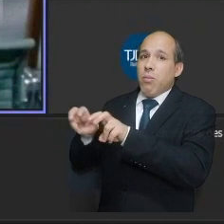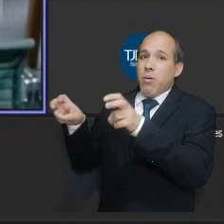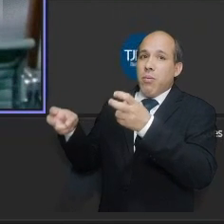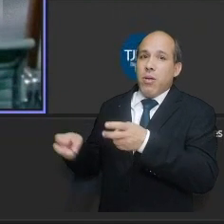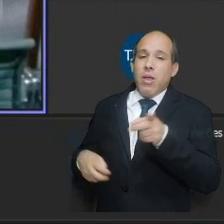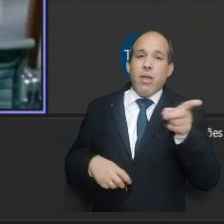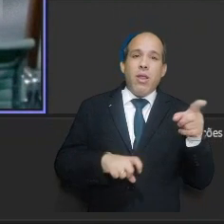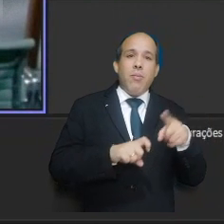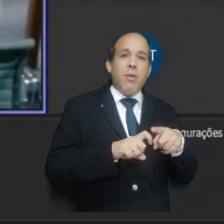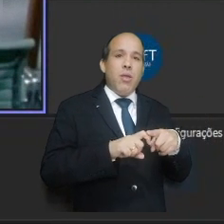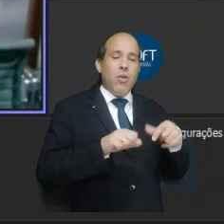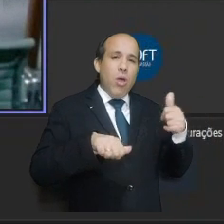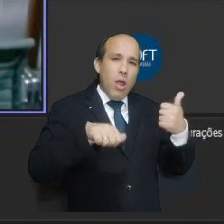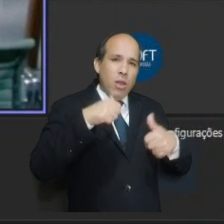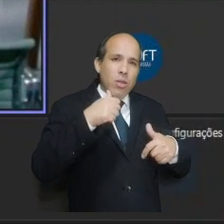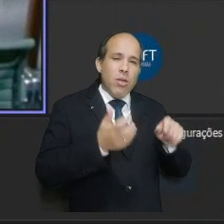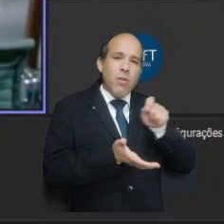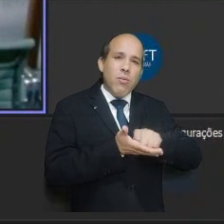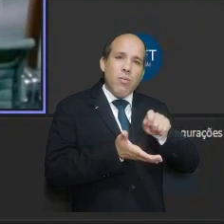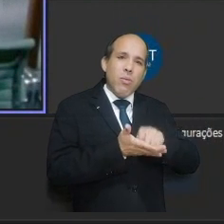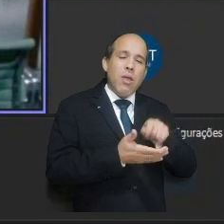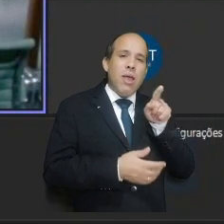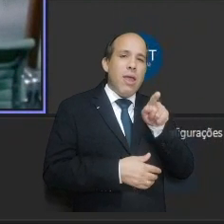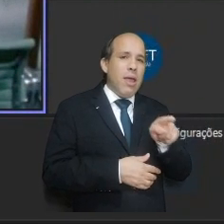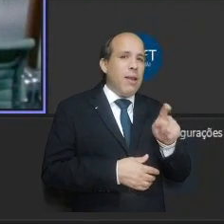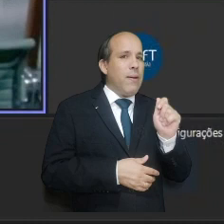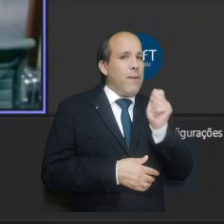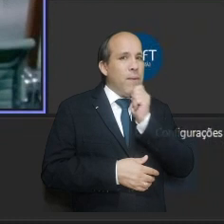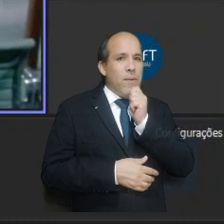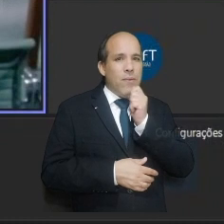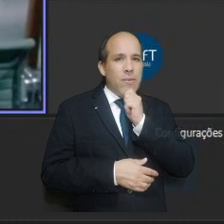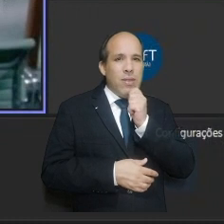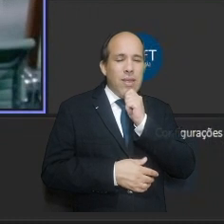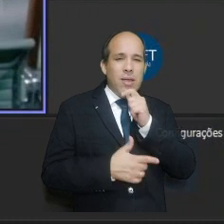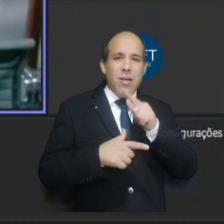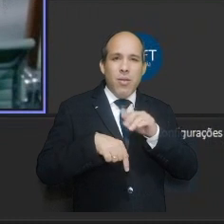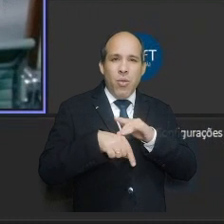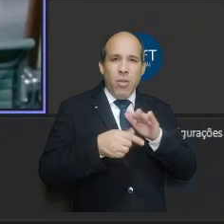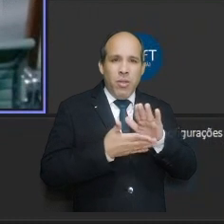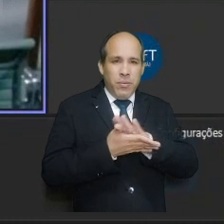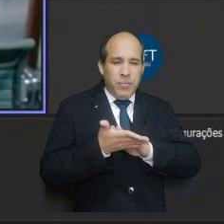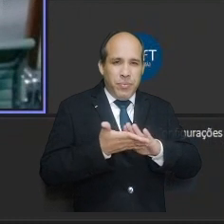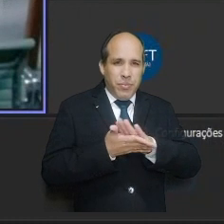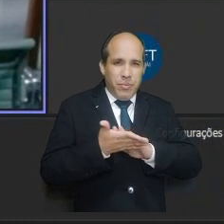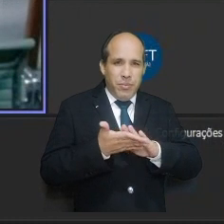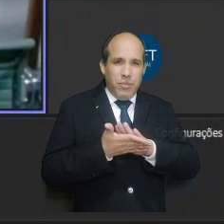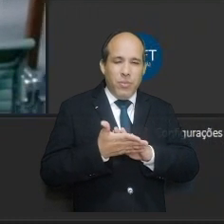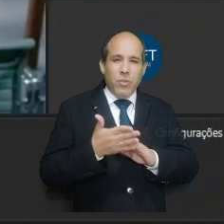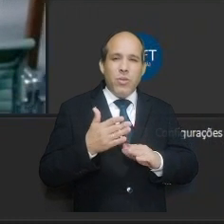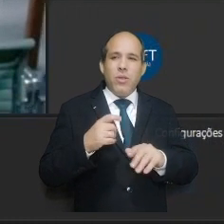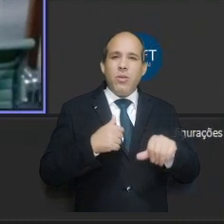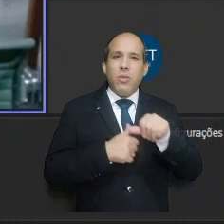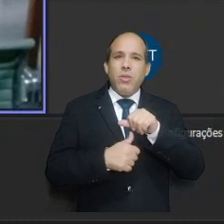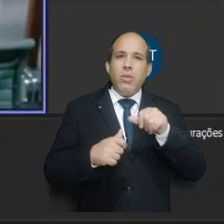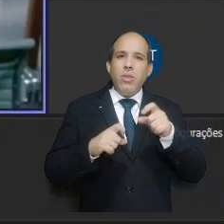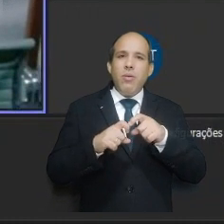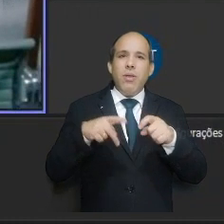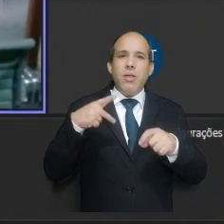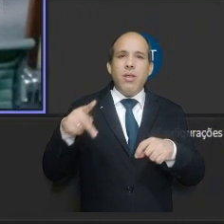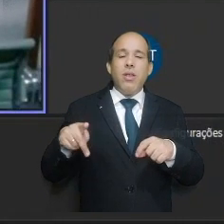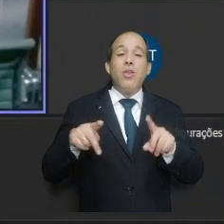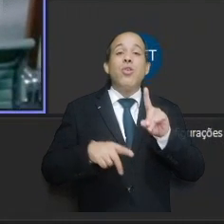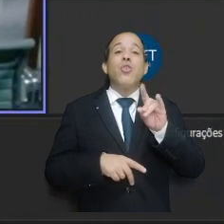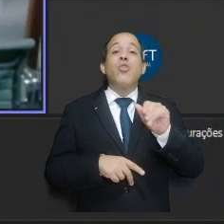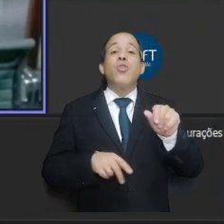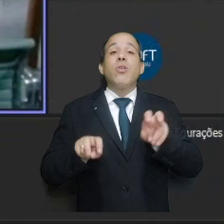para a banca, ele analisou e deu um relatório falando que ela não tem valvulopatia. Como que ele chegou